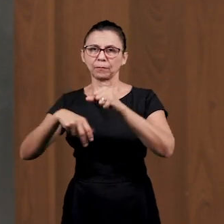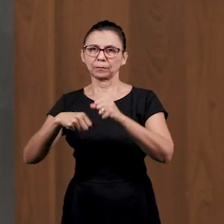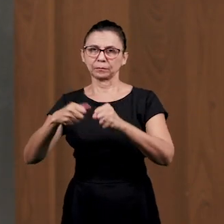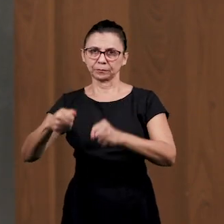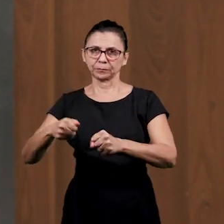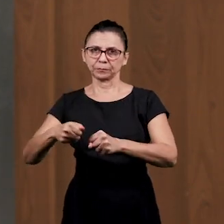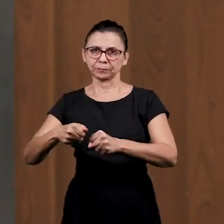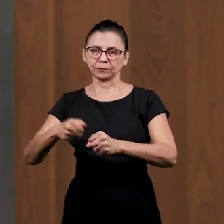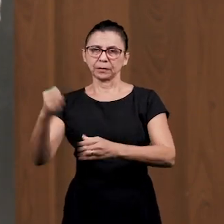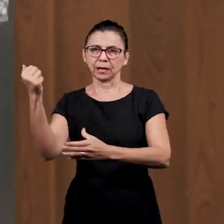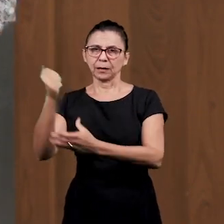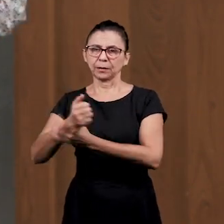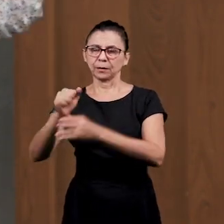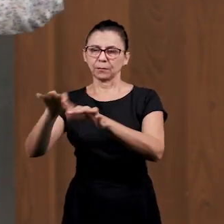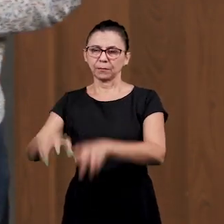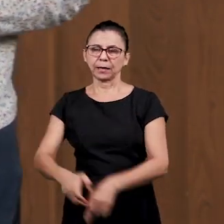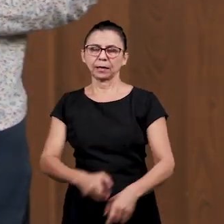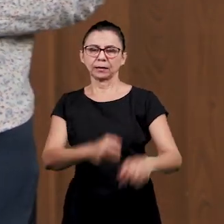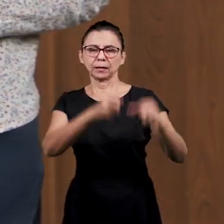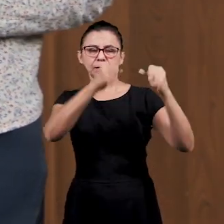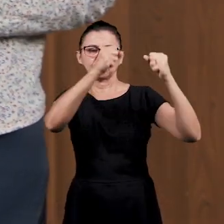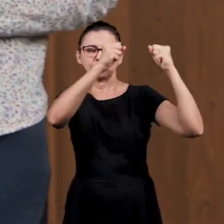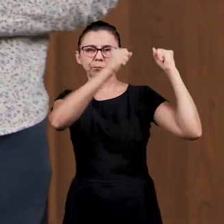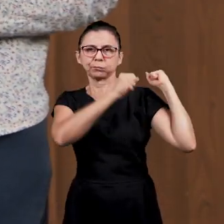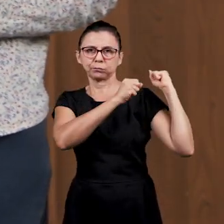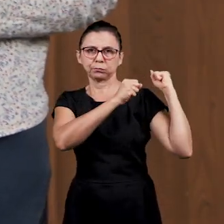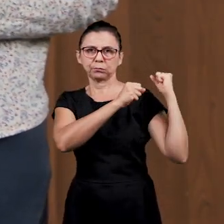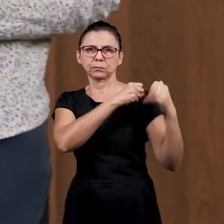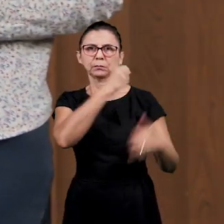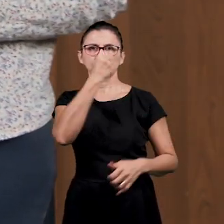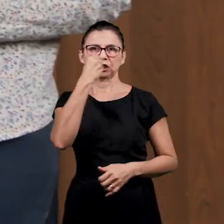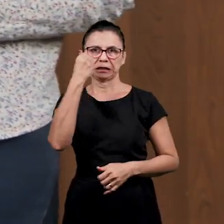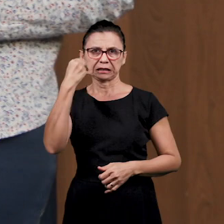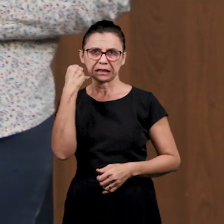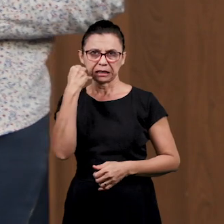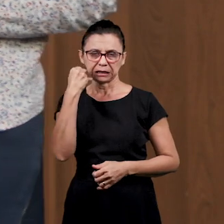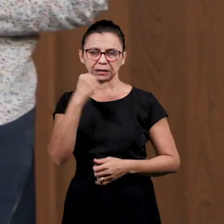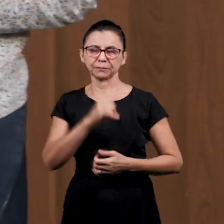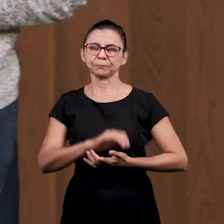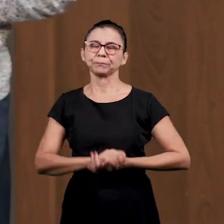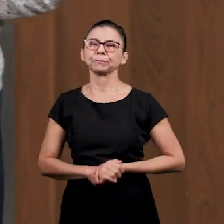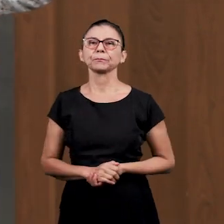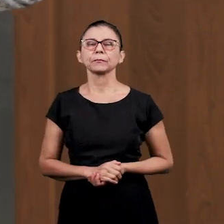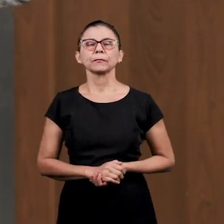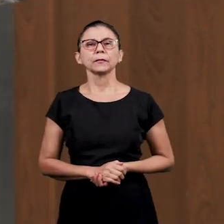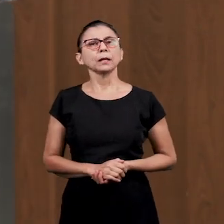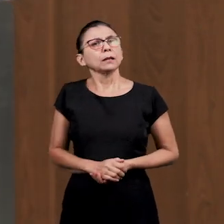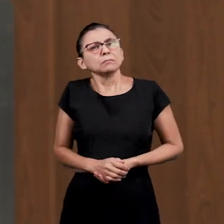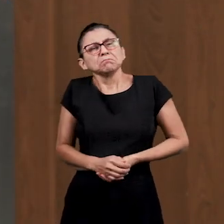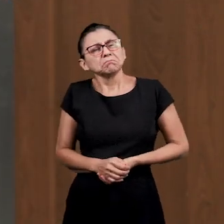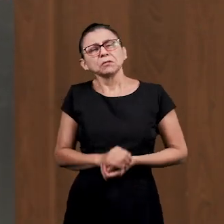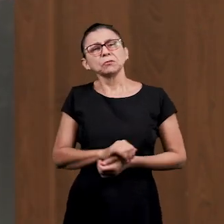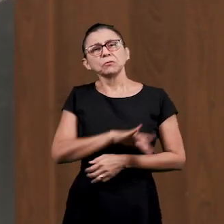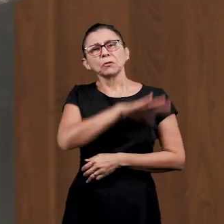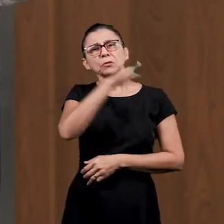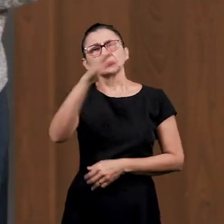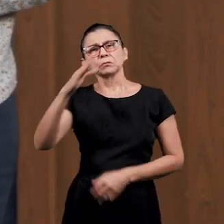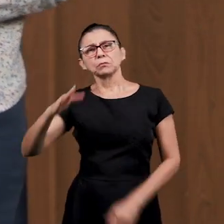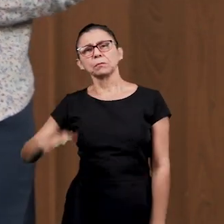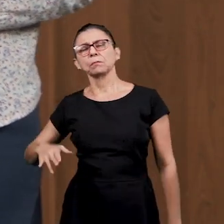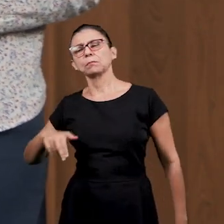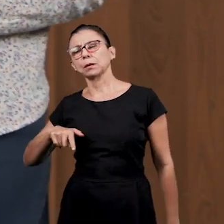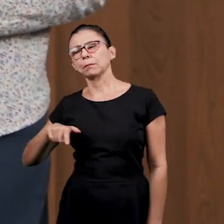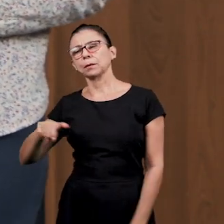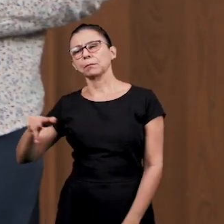caminho, subindo até o lugar onde Deus o havia revelado. E naquela